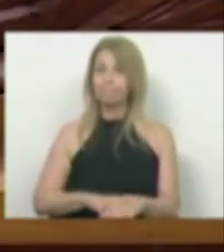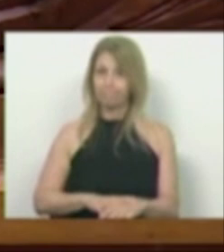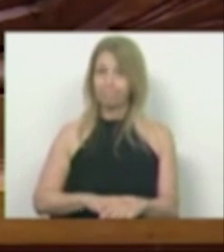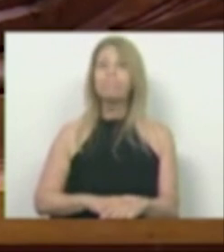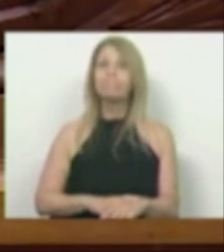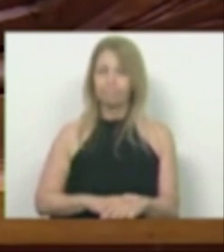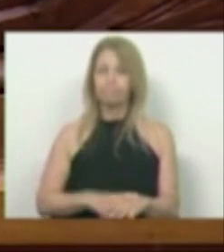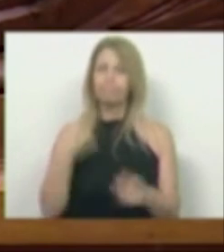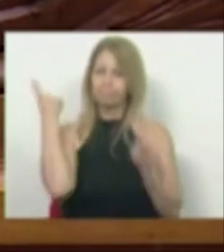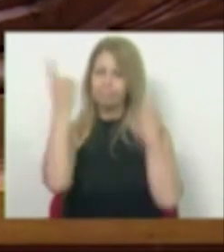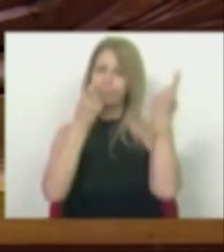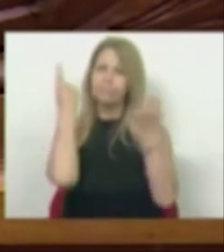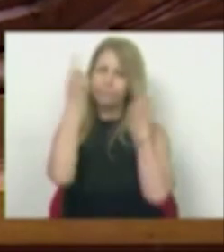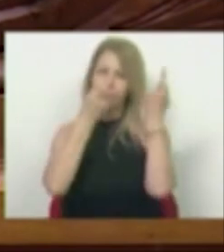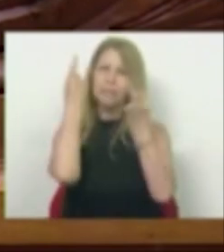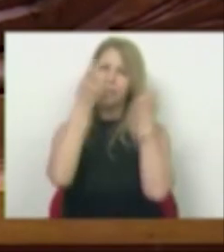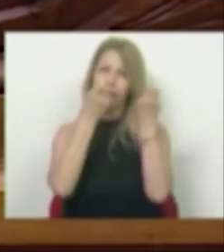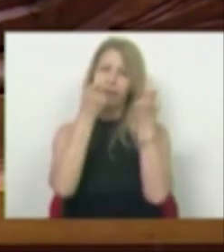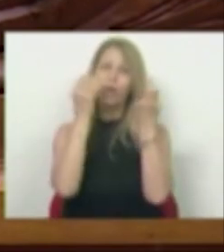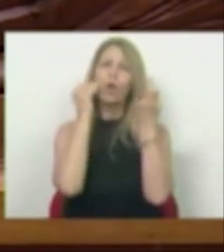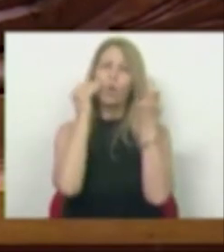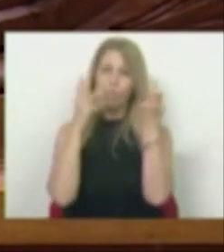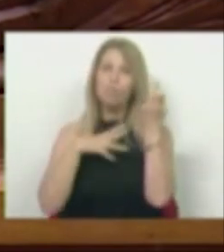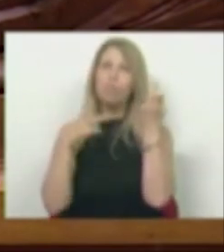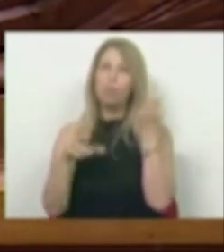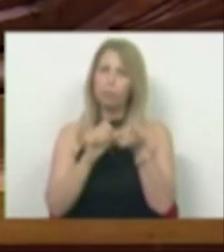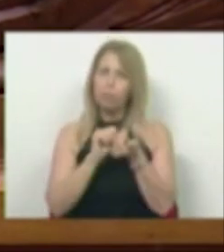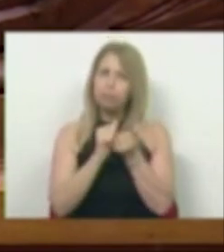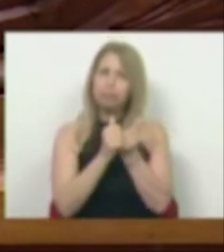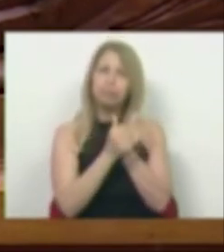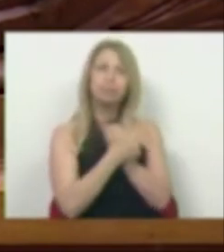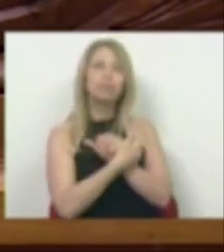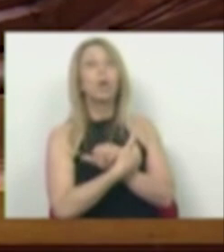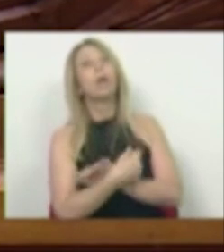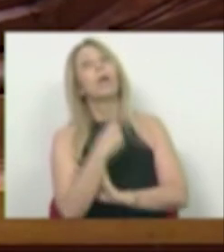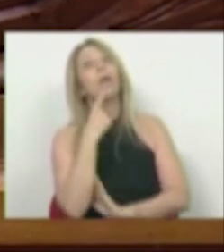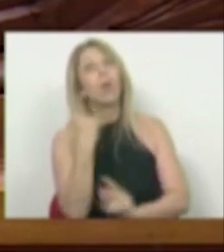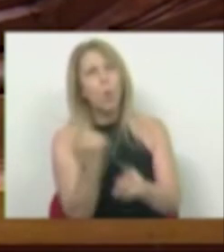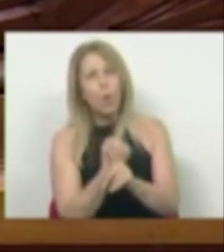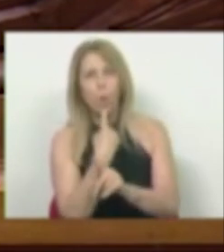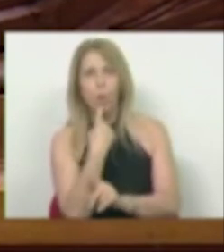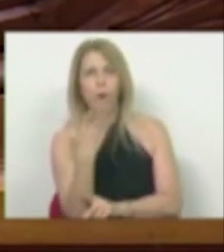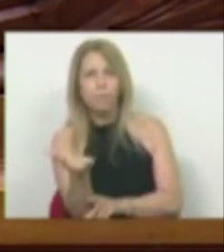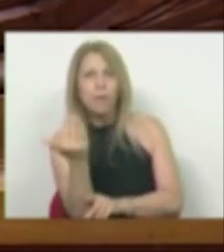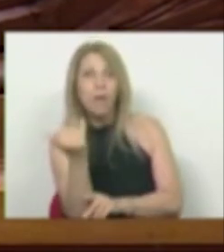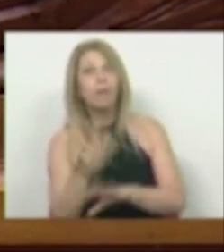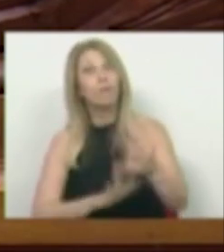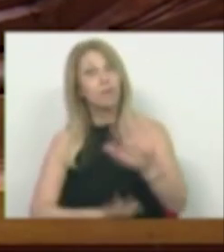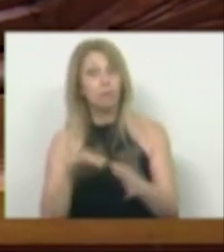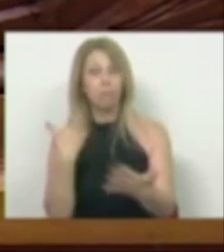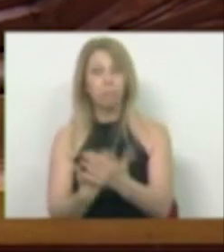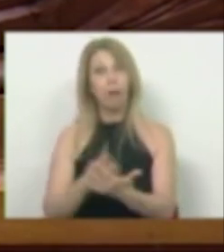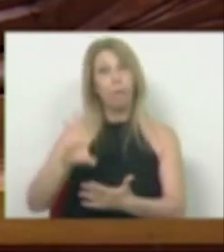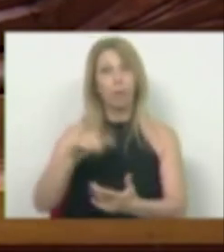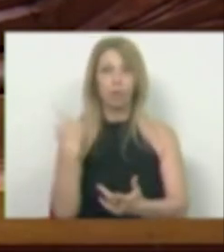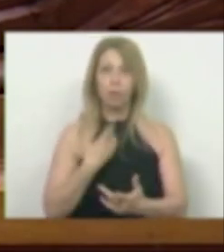É o momento para refletirmos sobre como Portugal mudou e o mundo que há para fazer para termos o país que ambicionamos. Temos